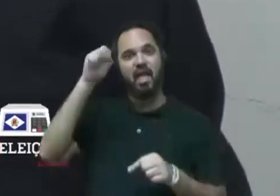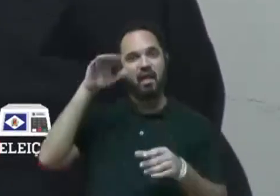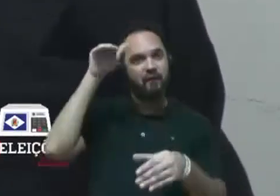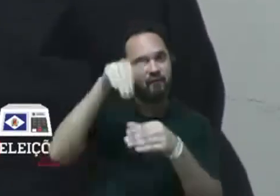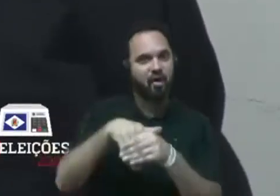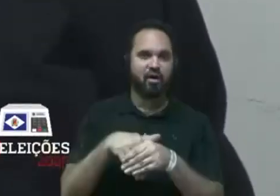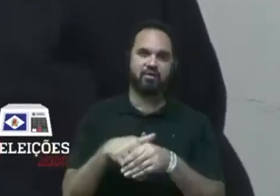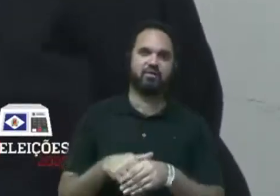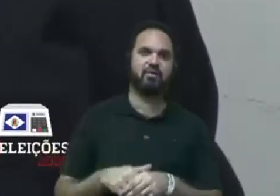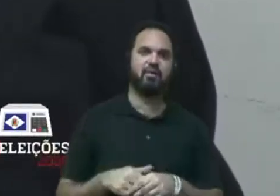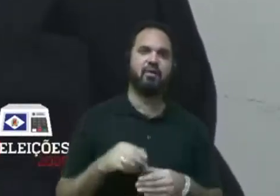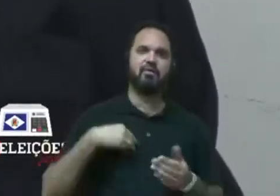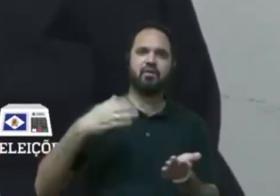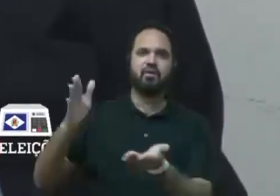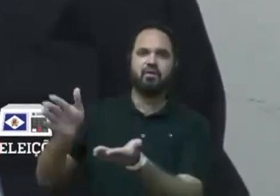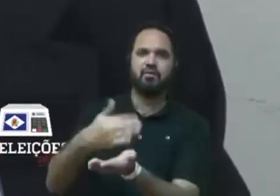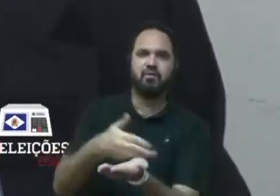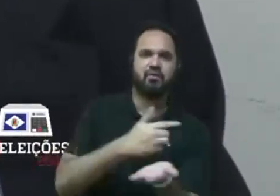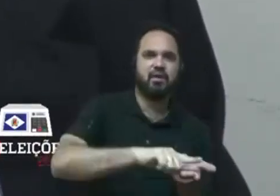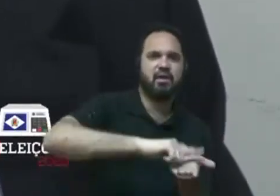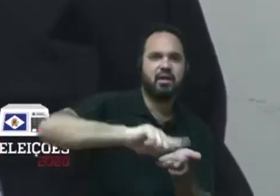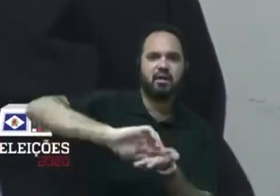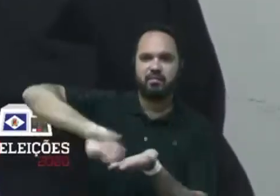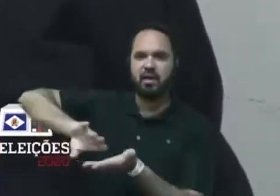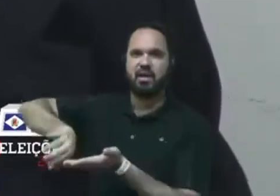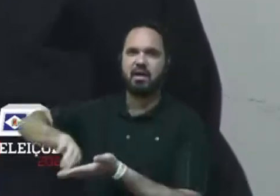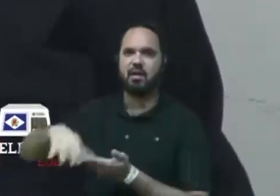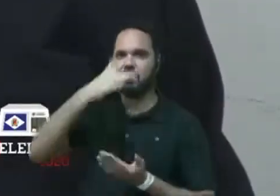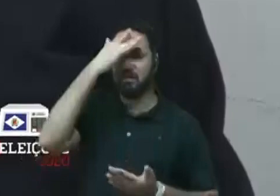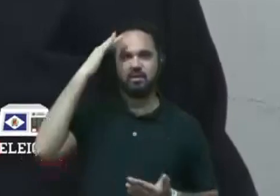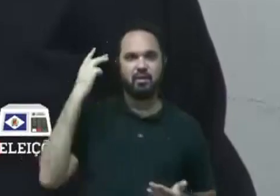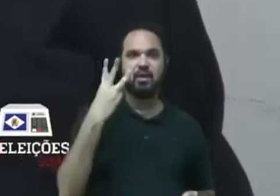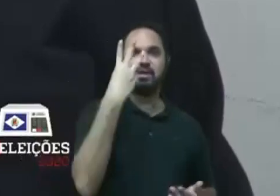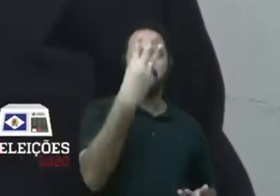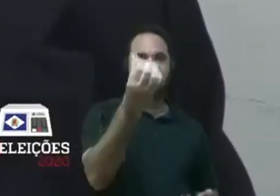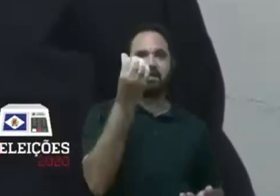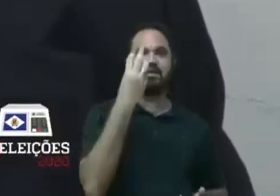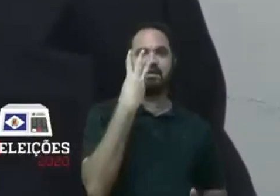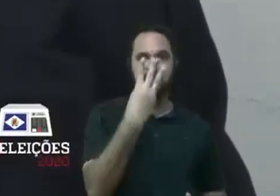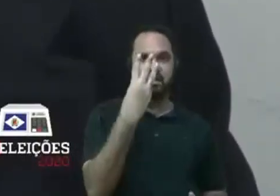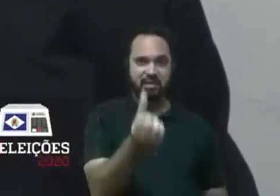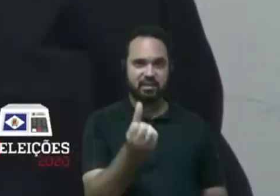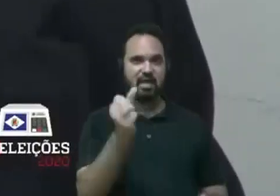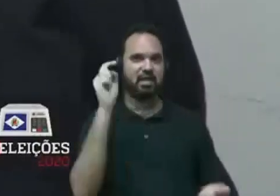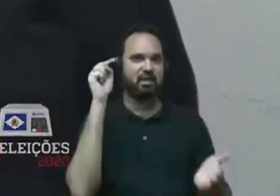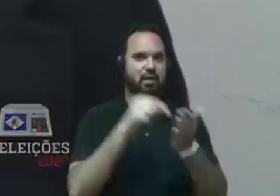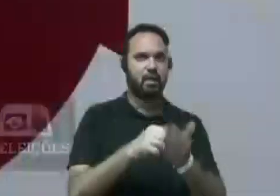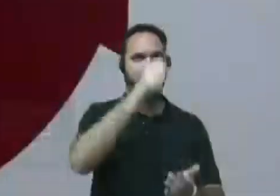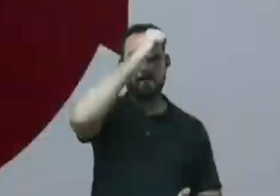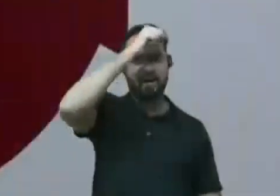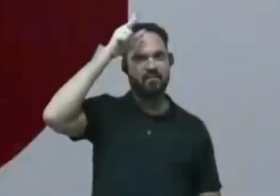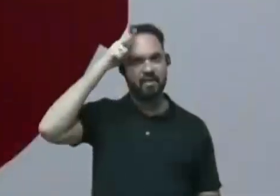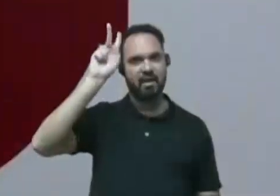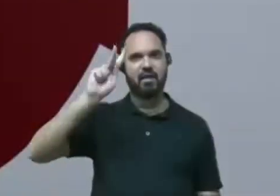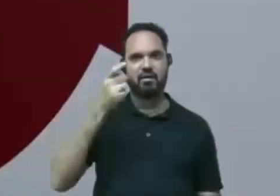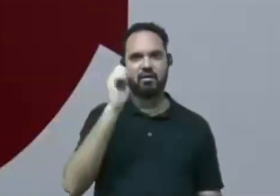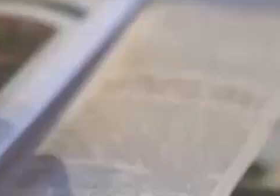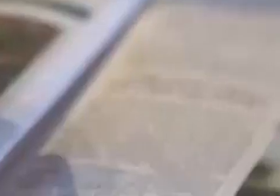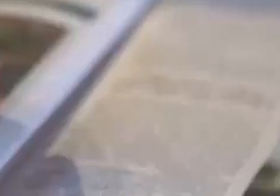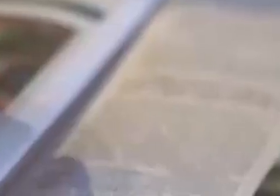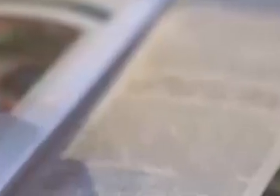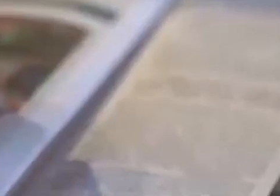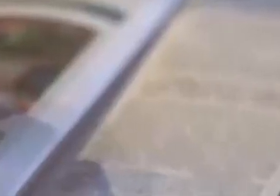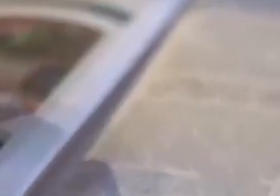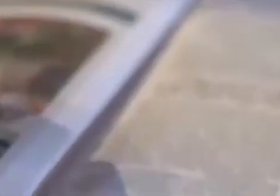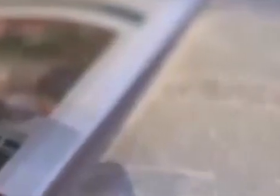vamos varrer essa gente há 36 neles Prefeito Heitor Obrigada candidata